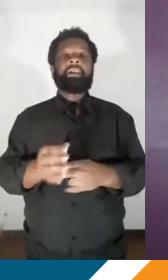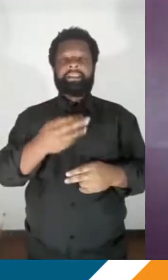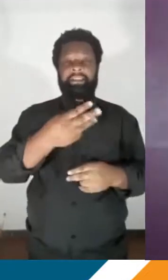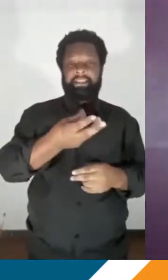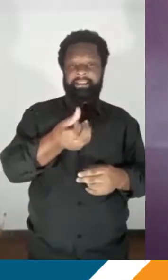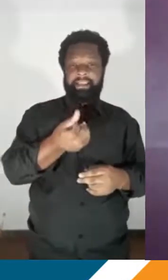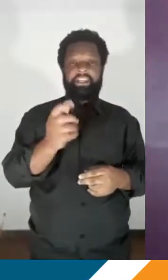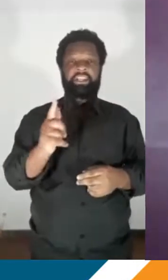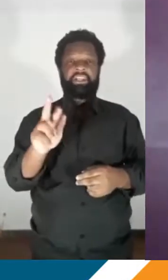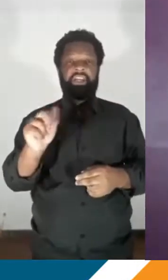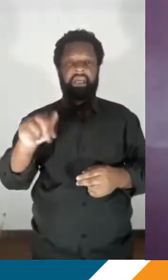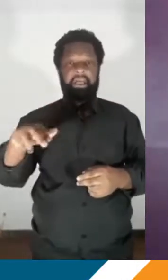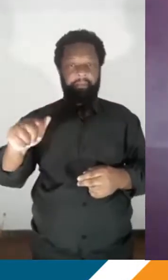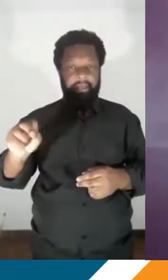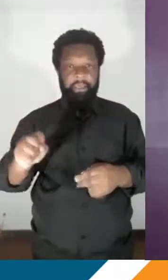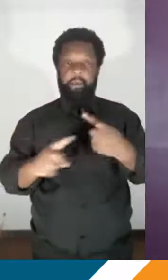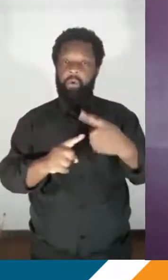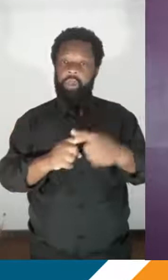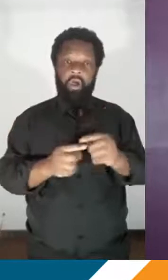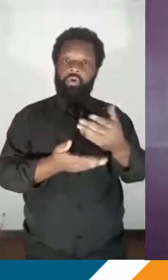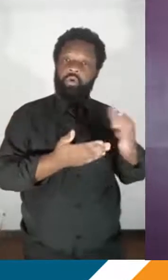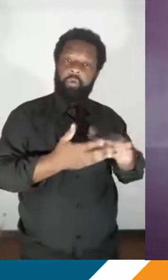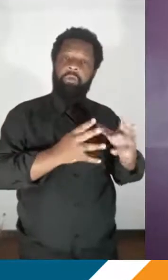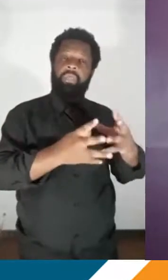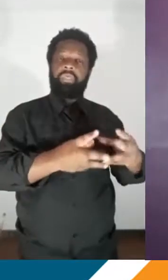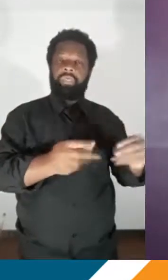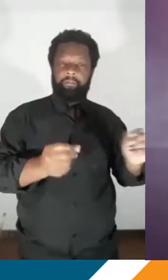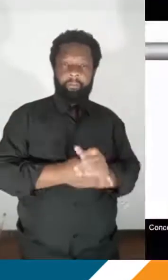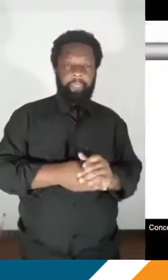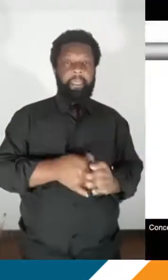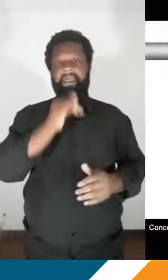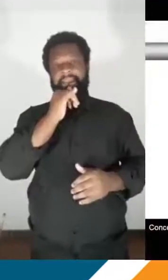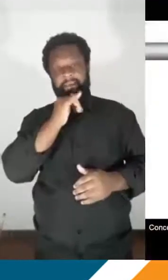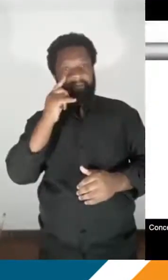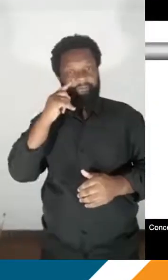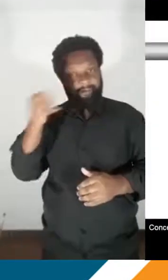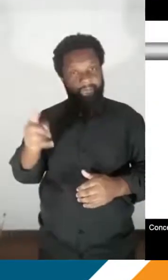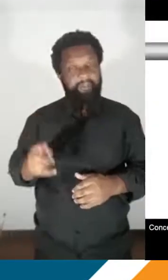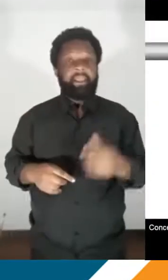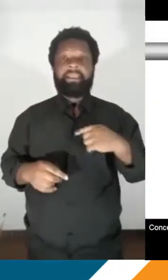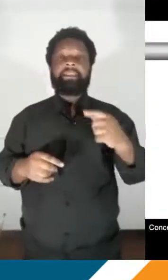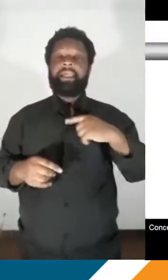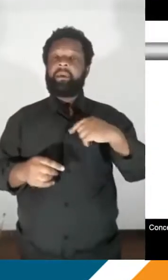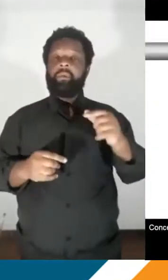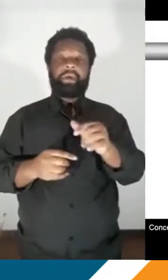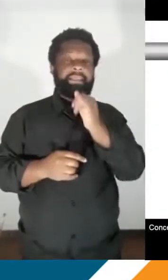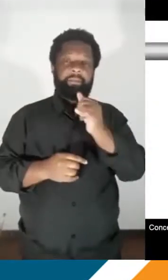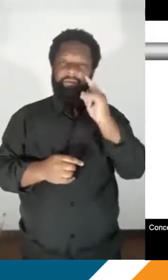O corpo de fundo é igual a 36 gramas, porque o restante foi solubilizado. Então, pessoal, para exemplificar essa